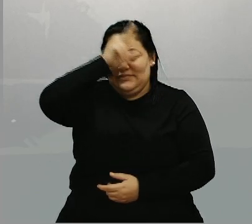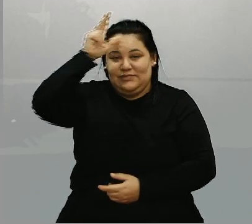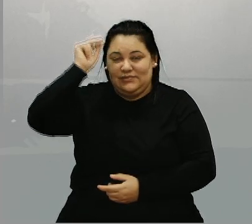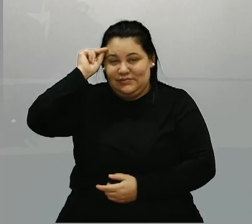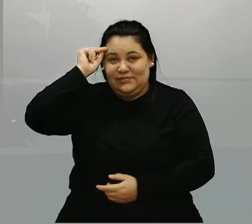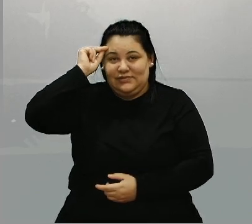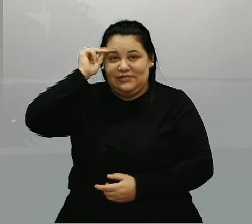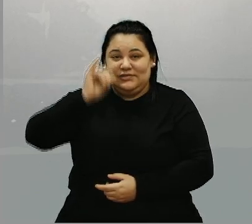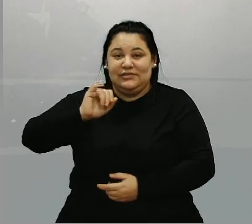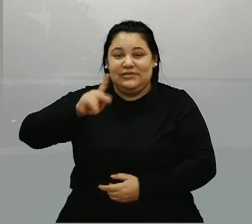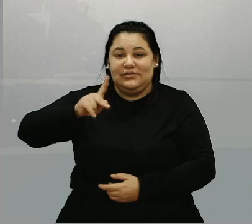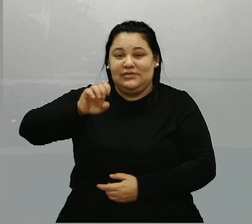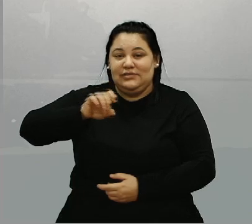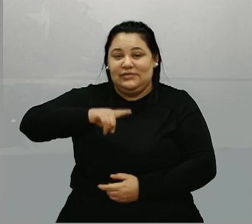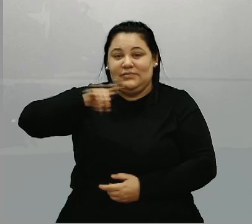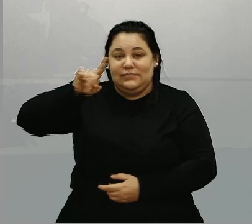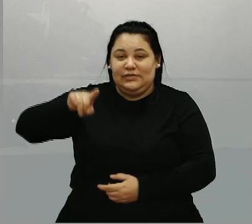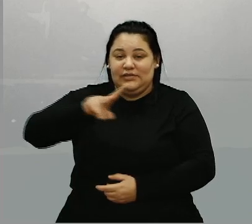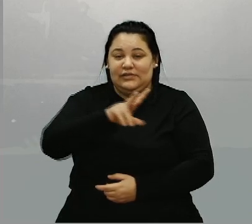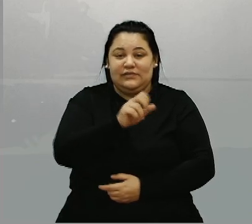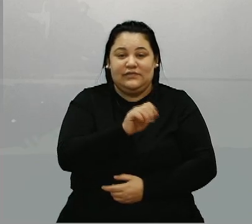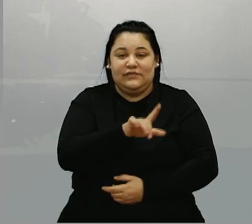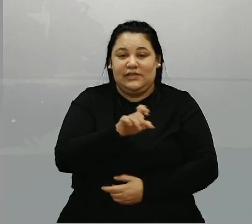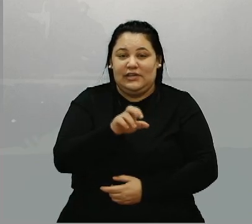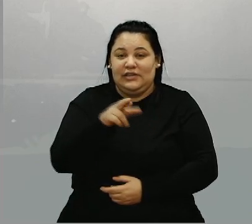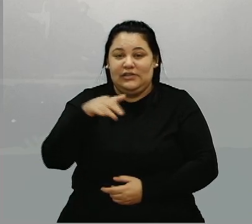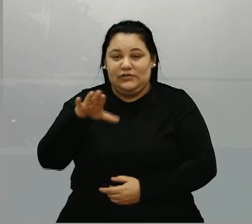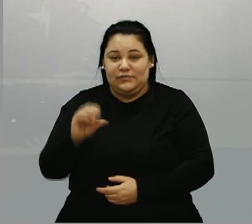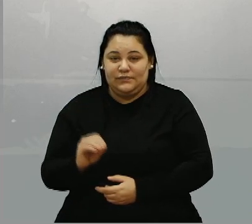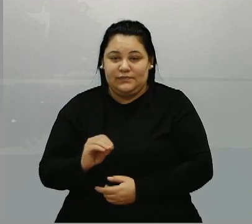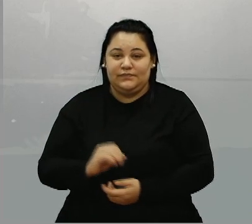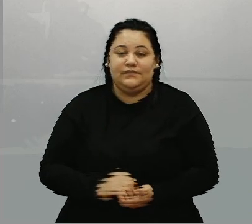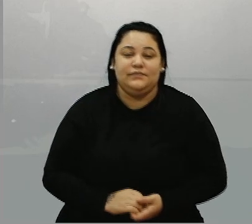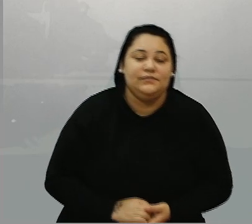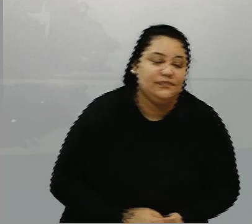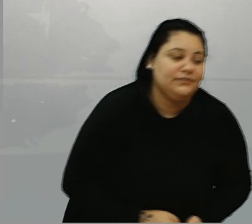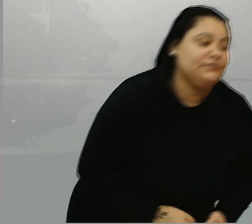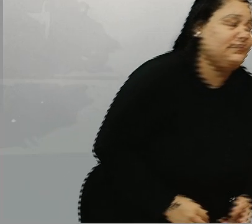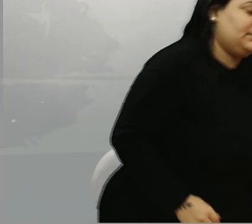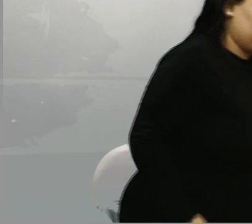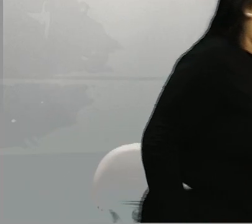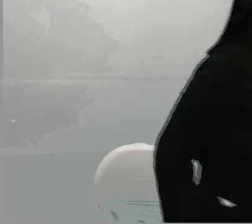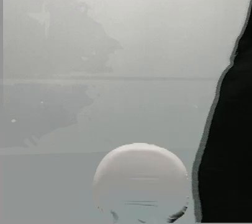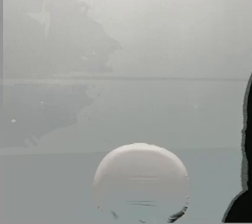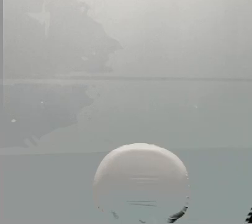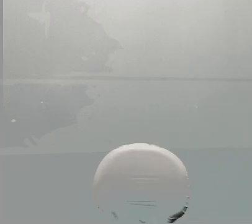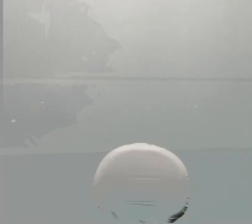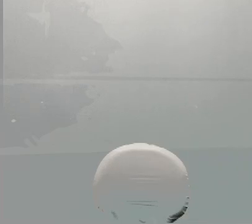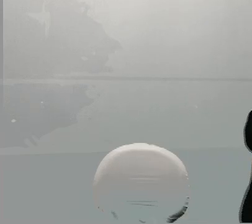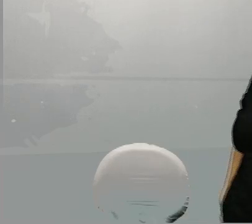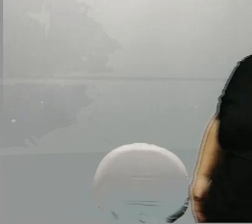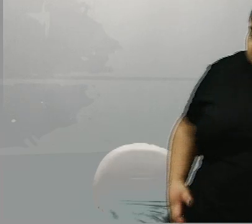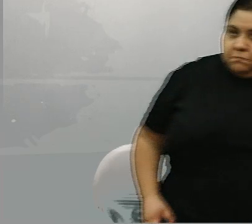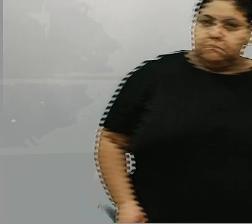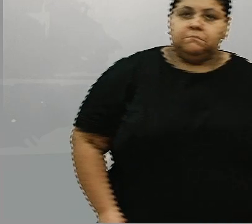IP, Valério Marcon, e outros tradicionalistas.